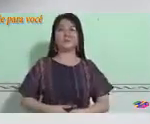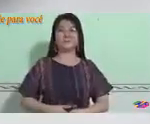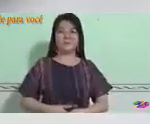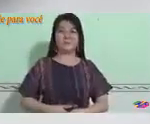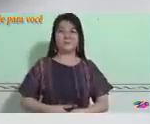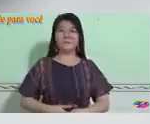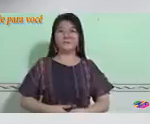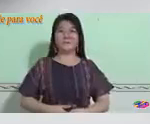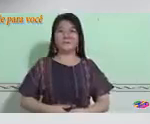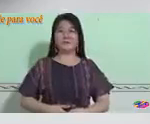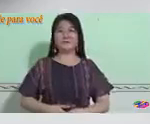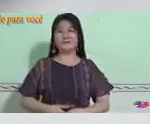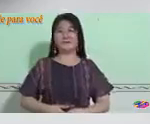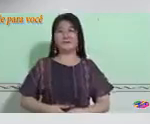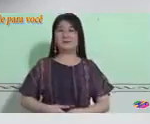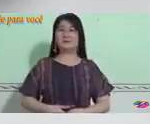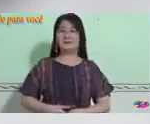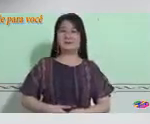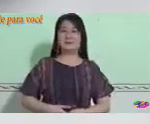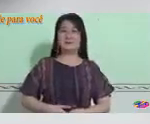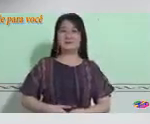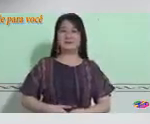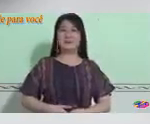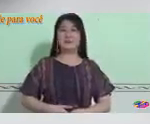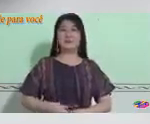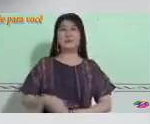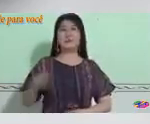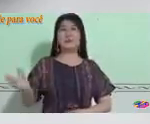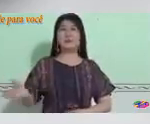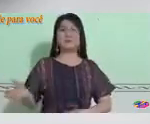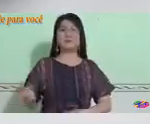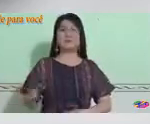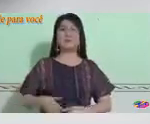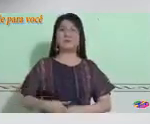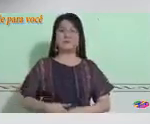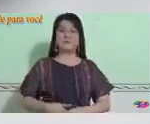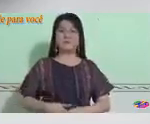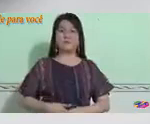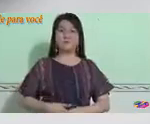normalmente são pele vermelha, quente, dolorida e com bolinhas.